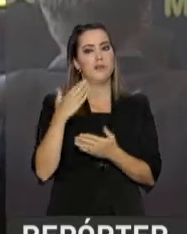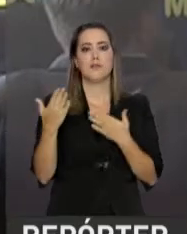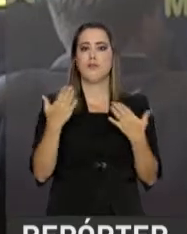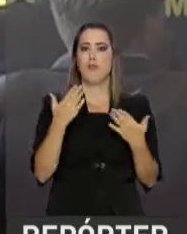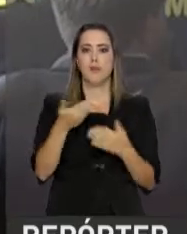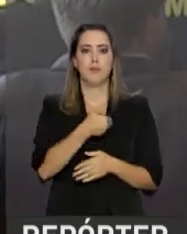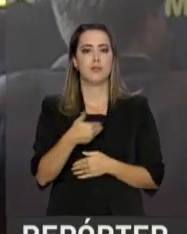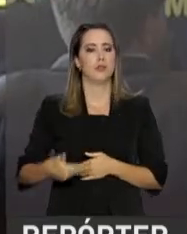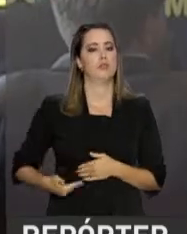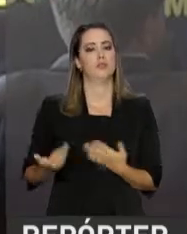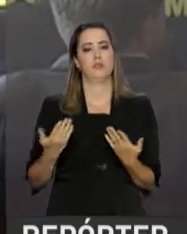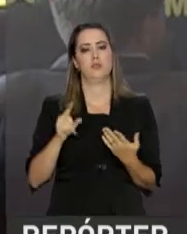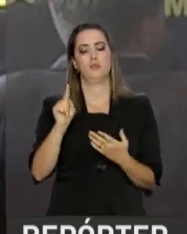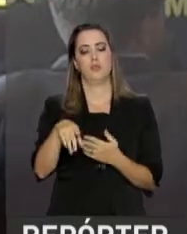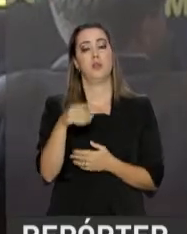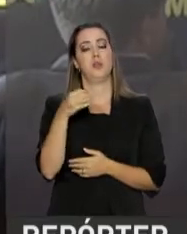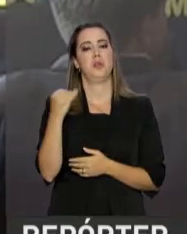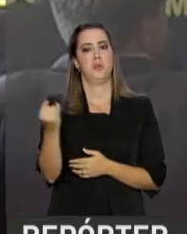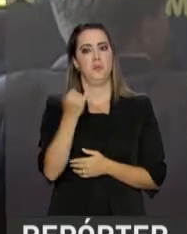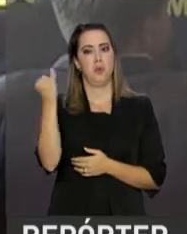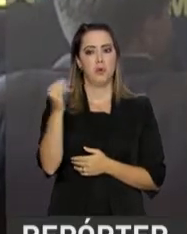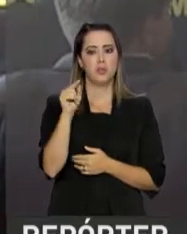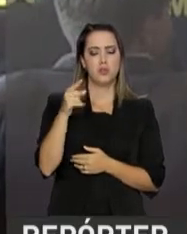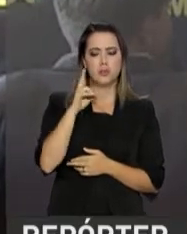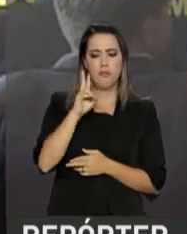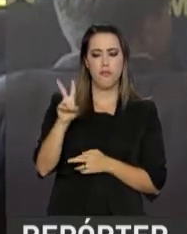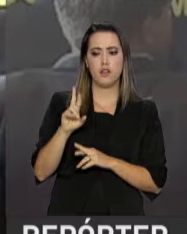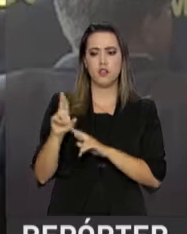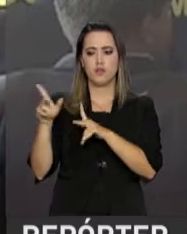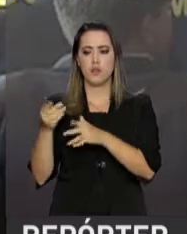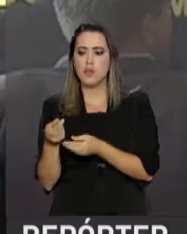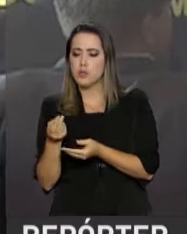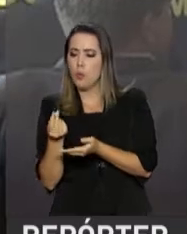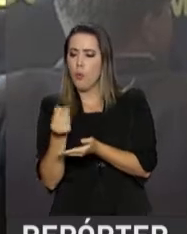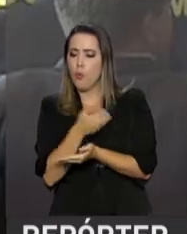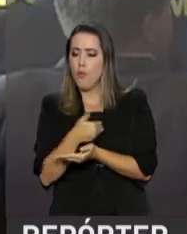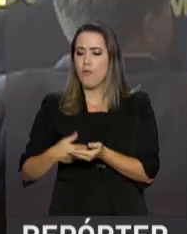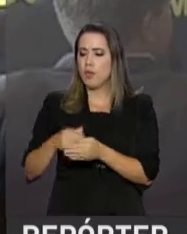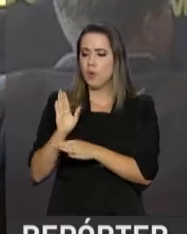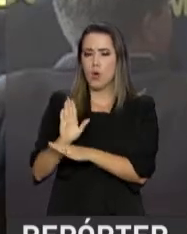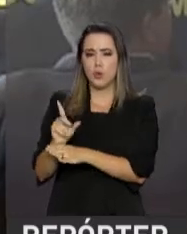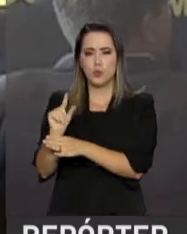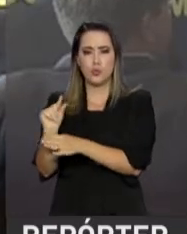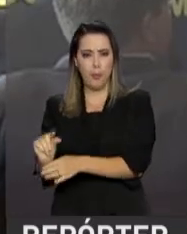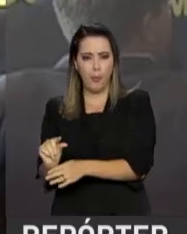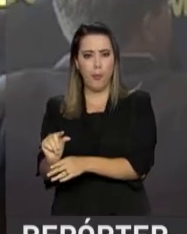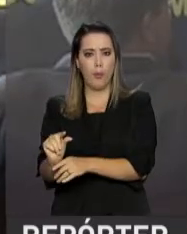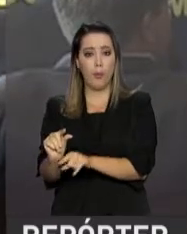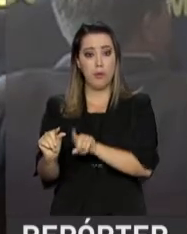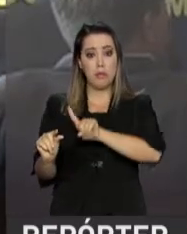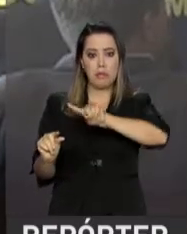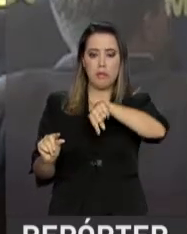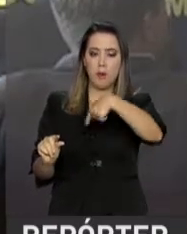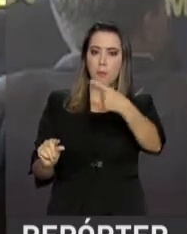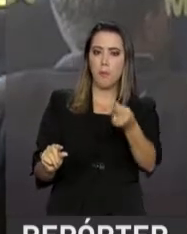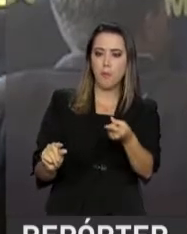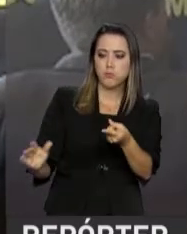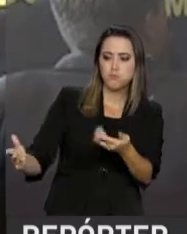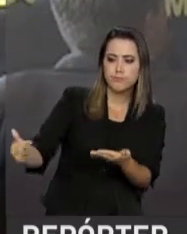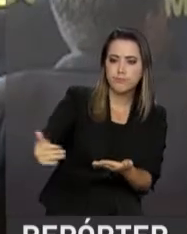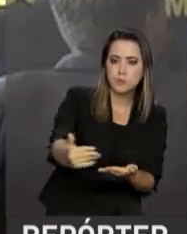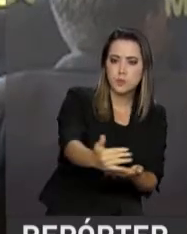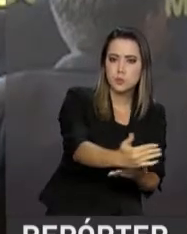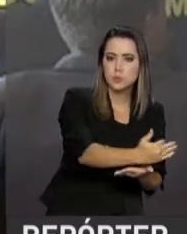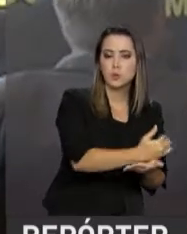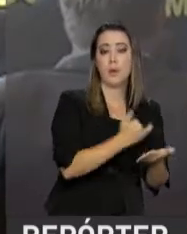é exponencial a diferença entre que o governo coloca e o que ele